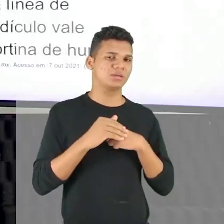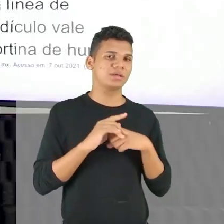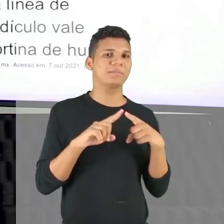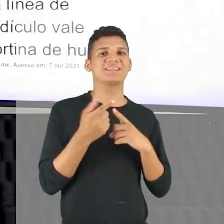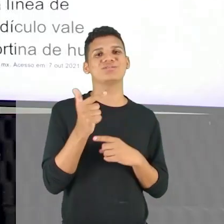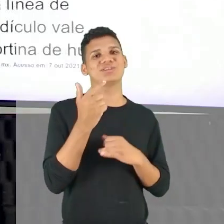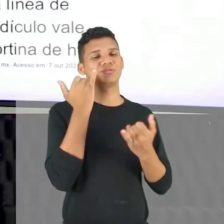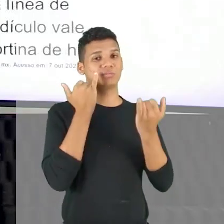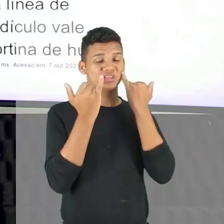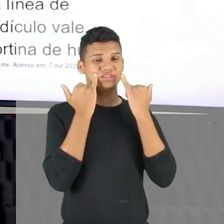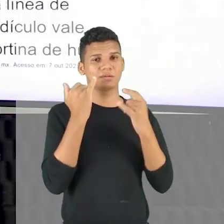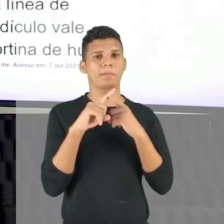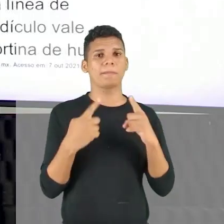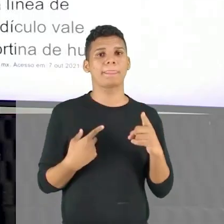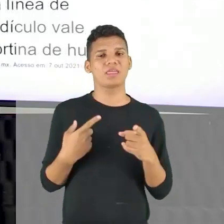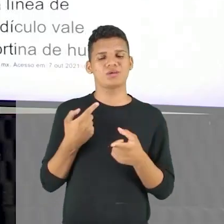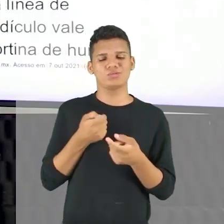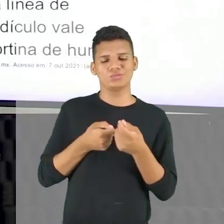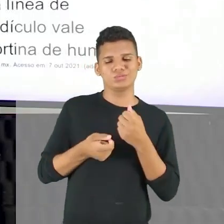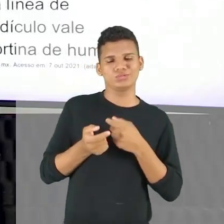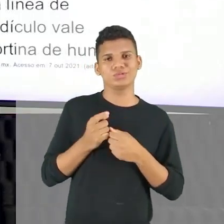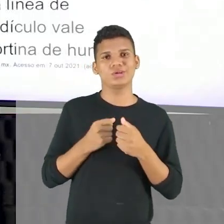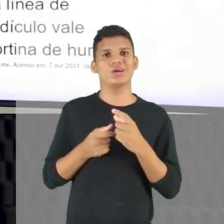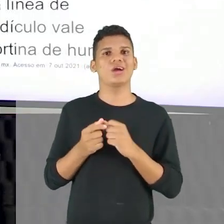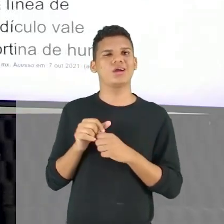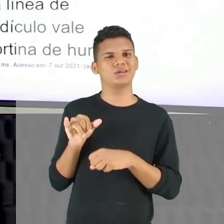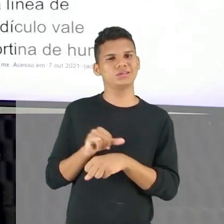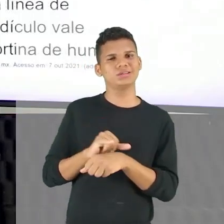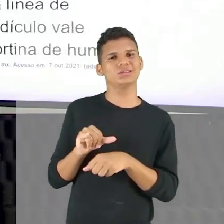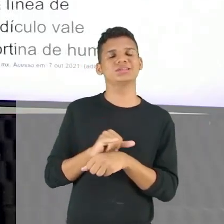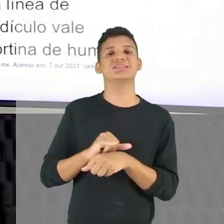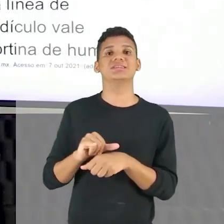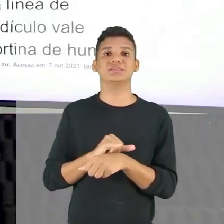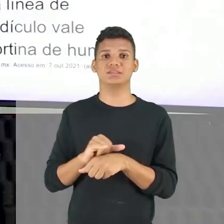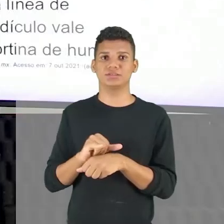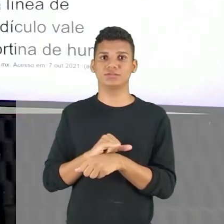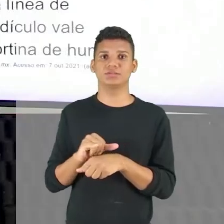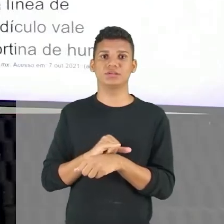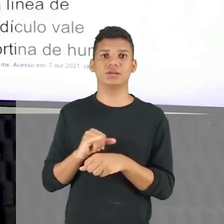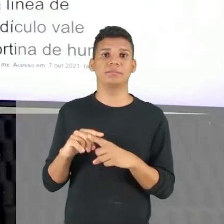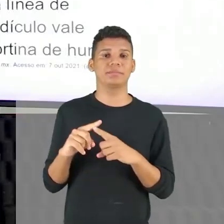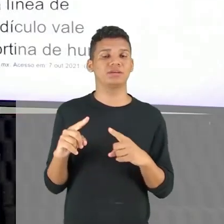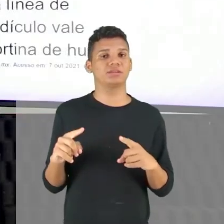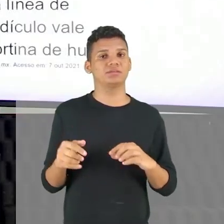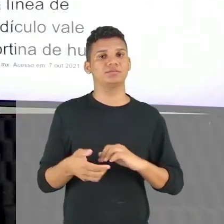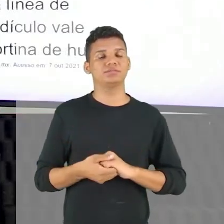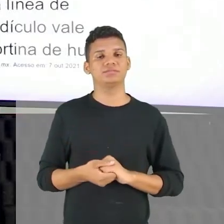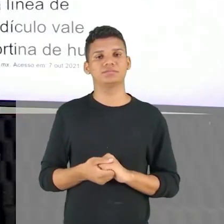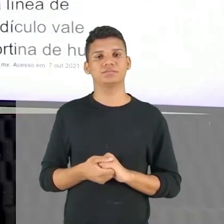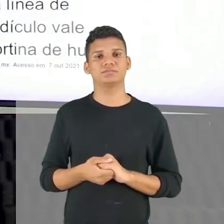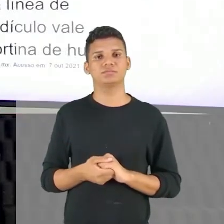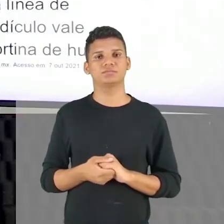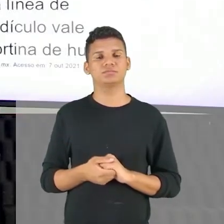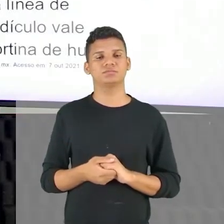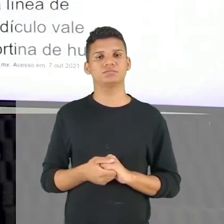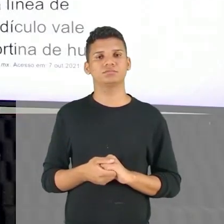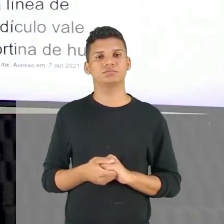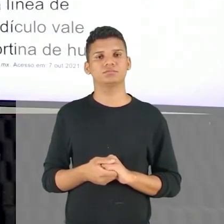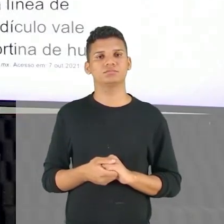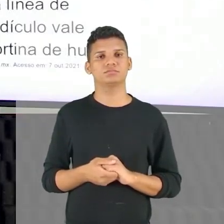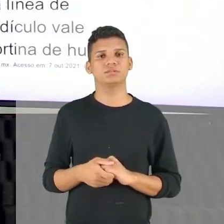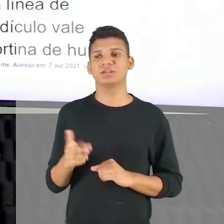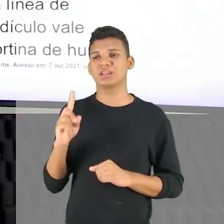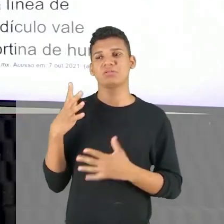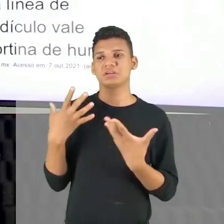desinformados. O manipulador é celoso e, a vezes, quase paranoico. Não admite questionamentos nem quer